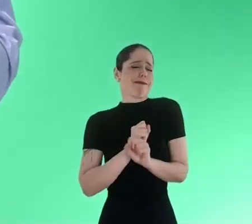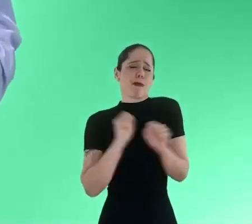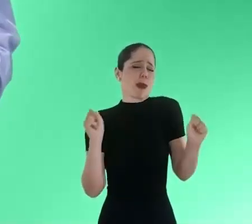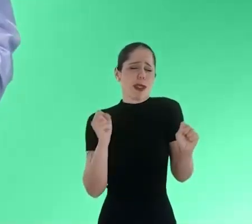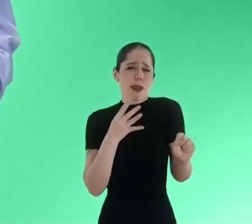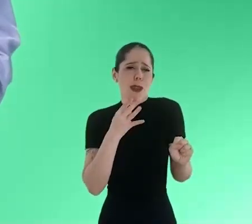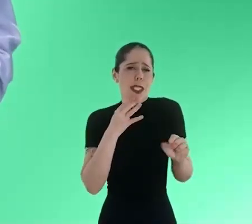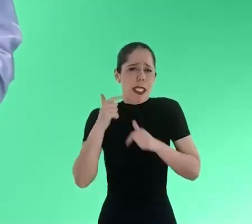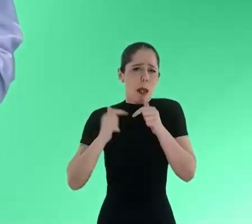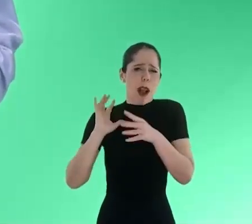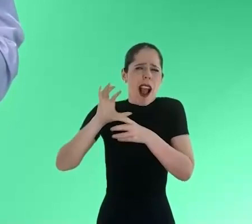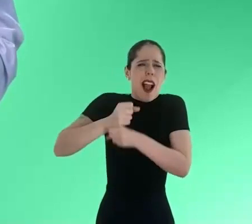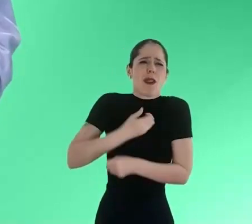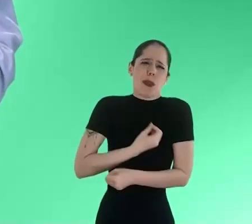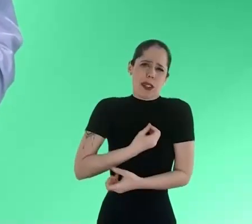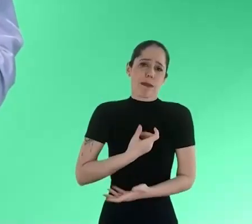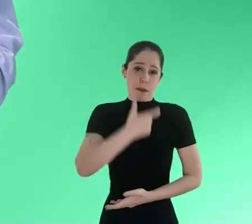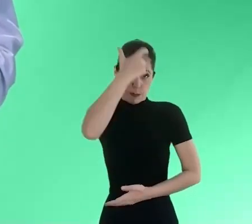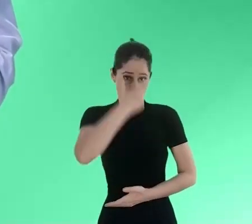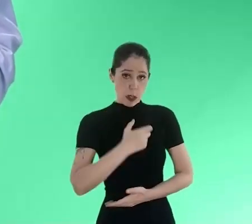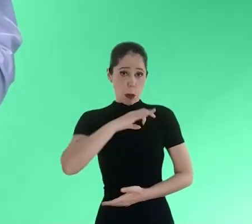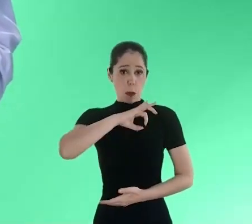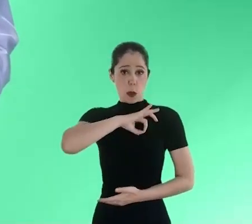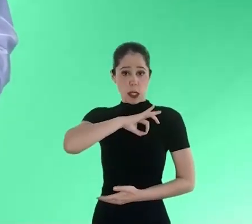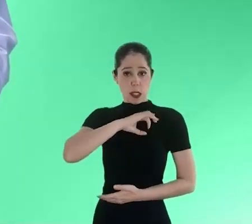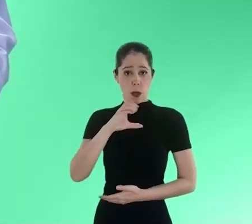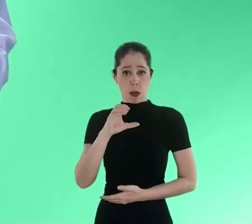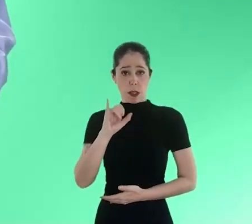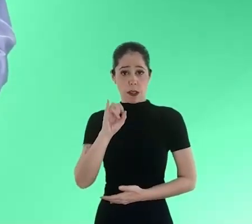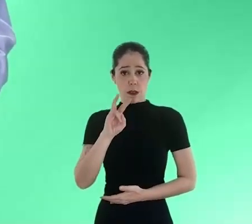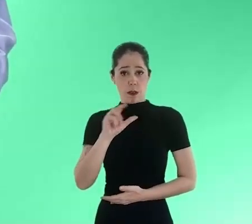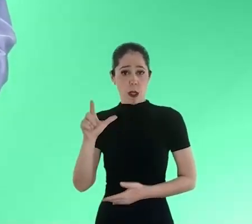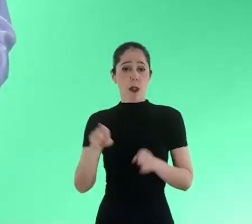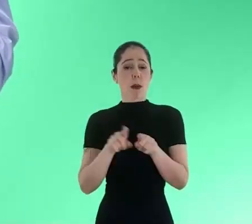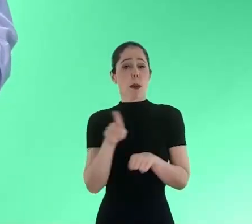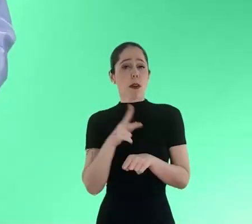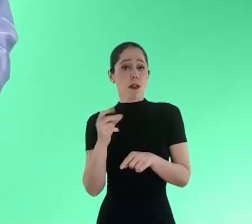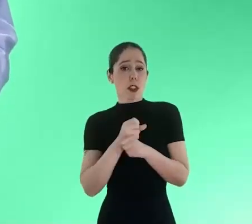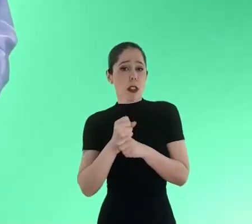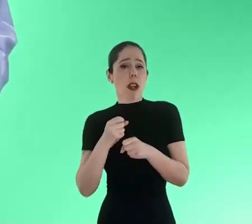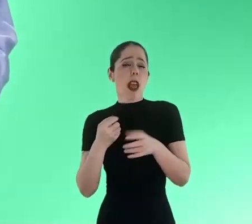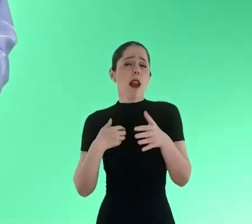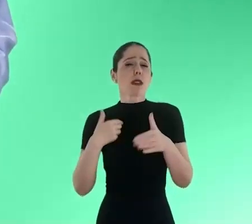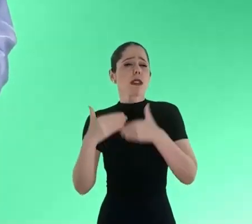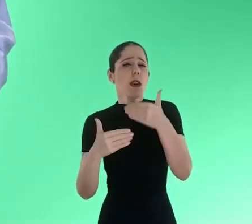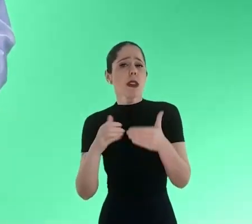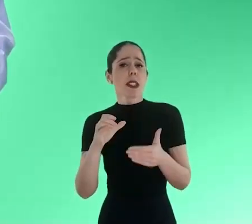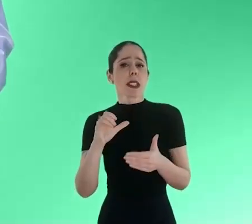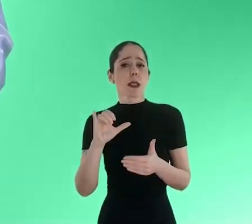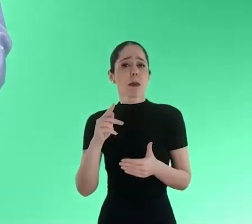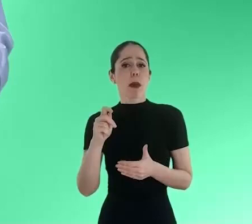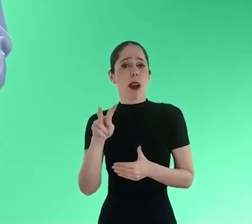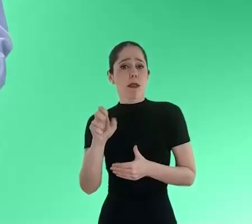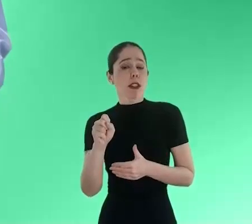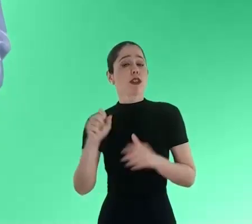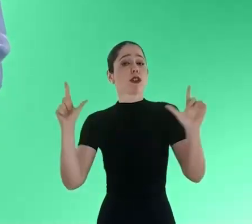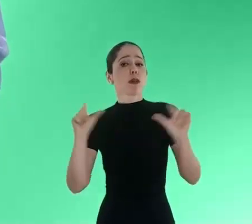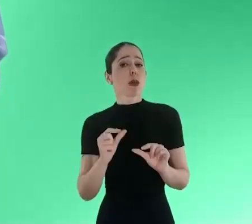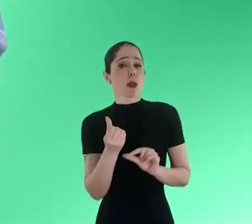possível conhecer o trabalho de uma vida. Sou policial civil e professora há 20 anos. Desenvolvi as CIPAVs que reduziram